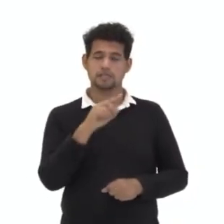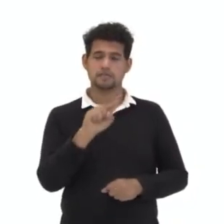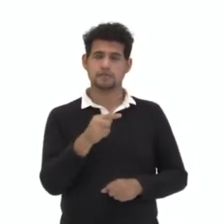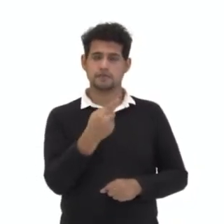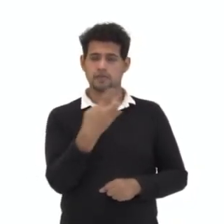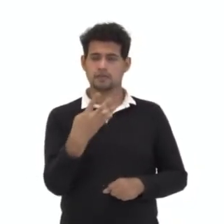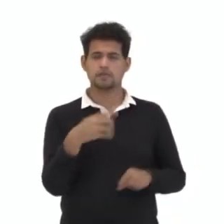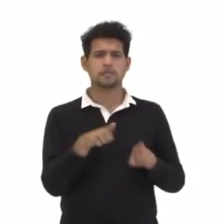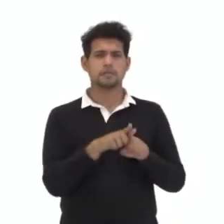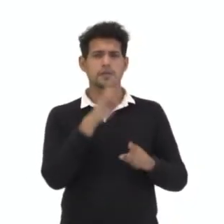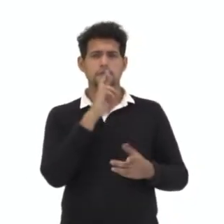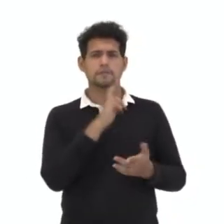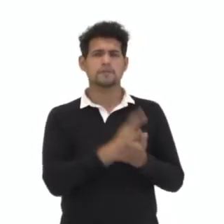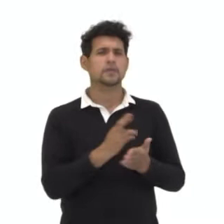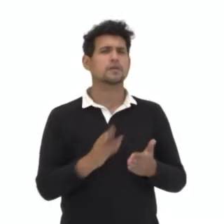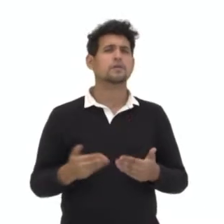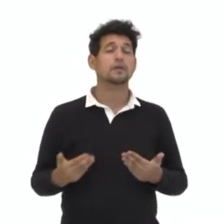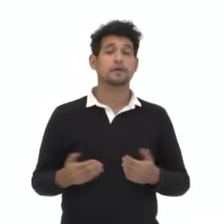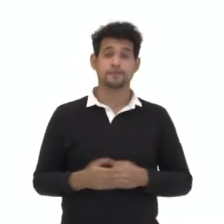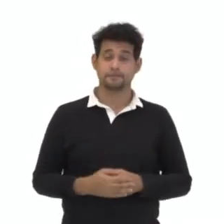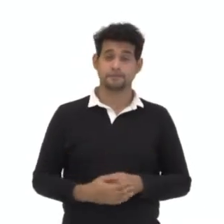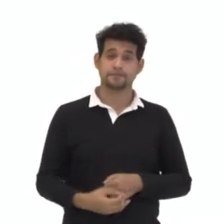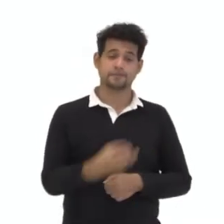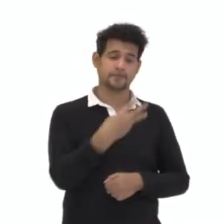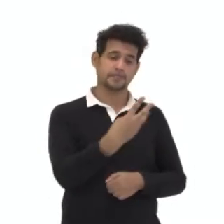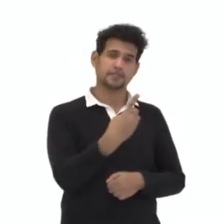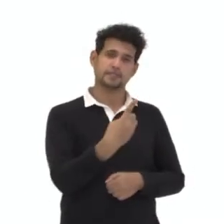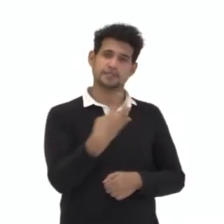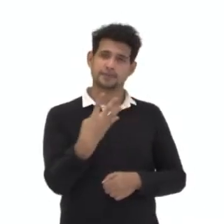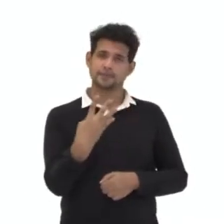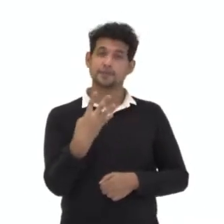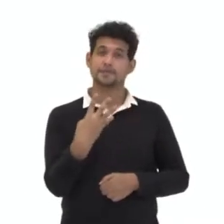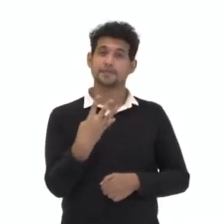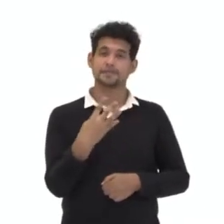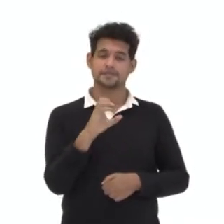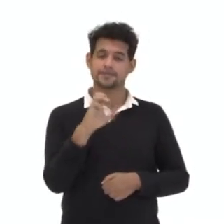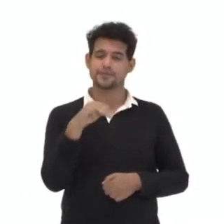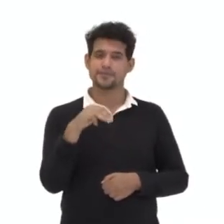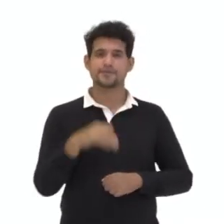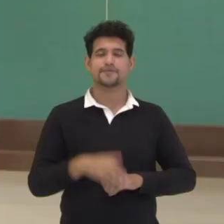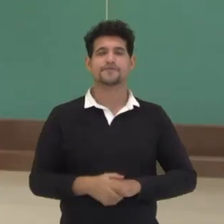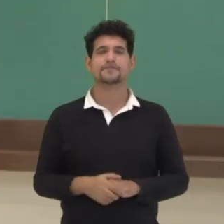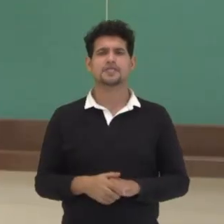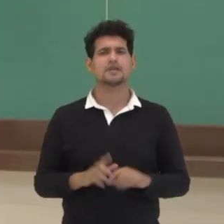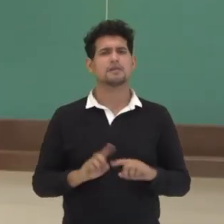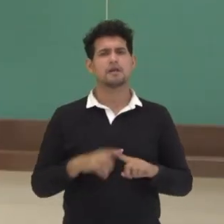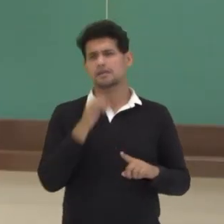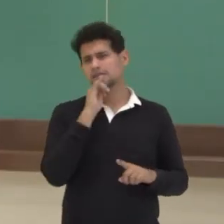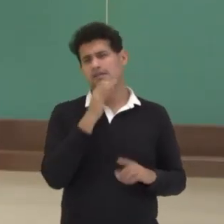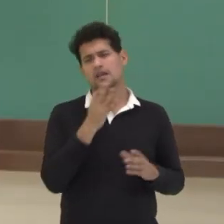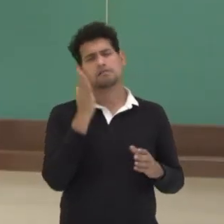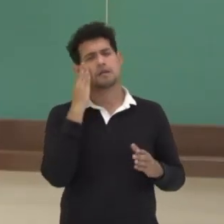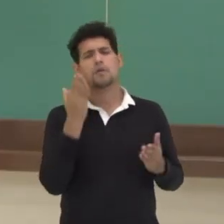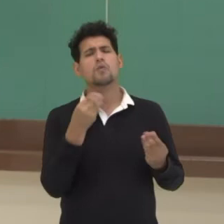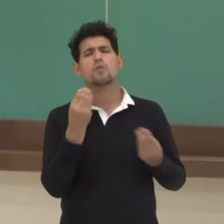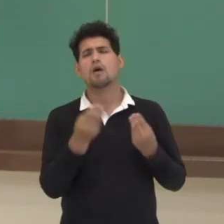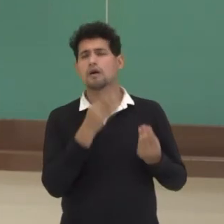100,3,14, eu chego num resultado de 314 centímetros quadrados. Mas como ele quer